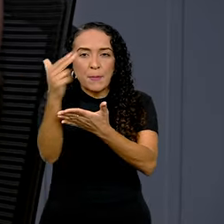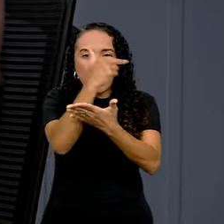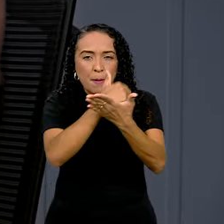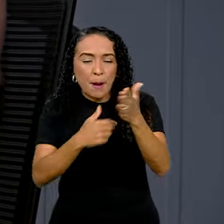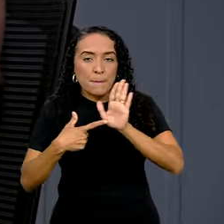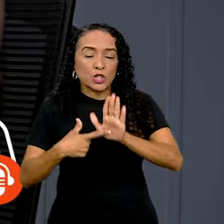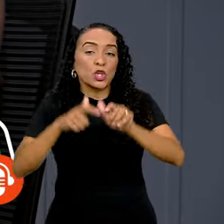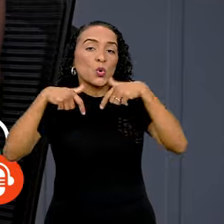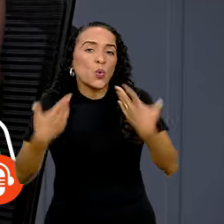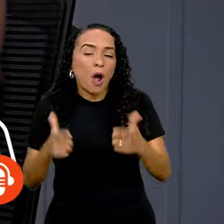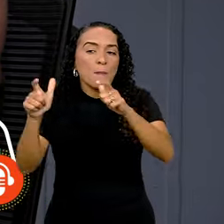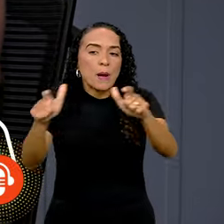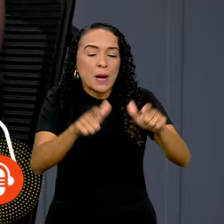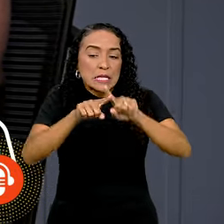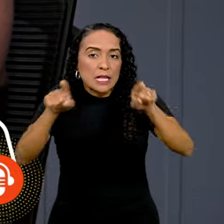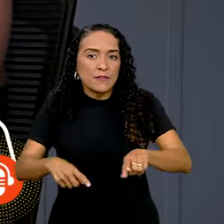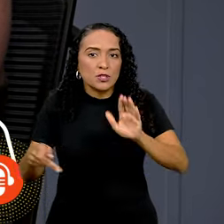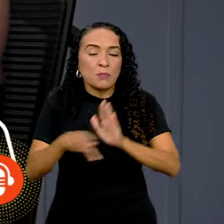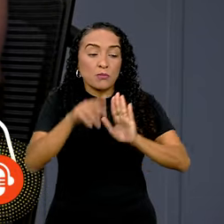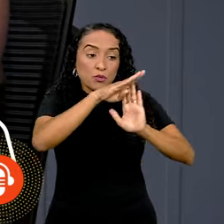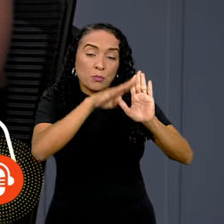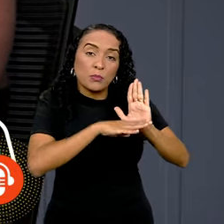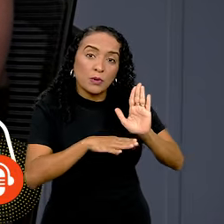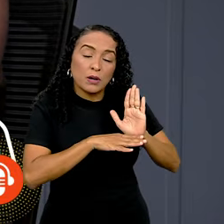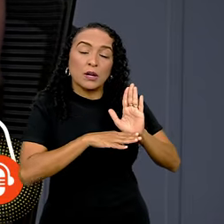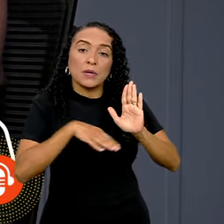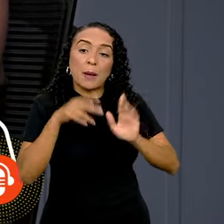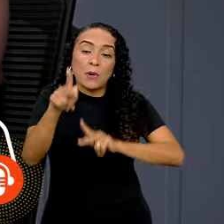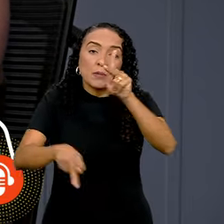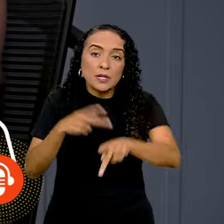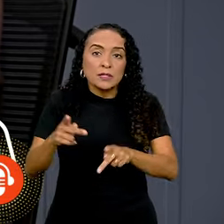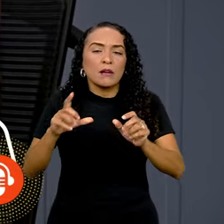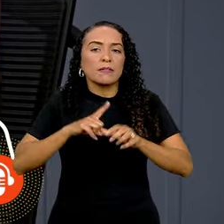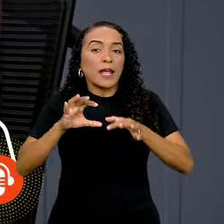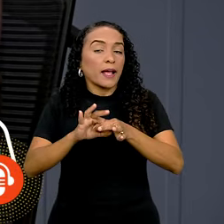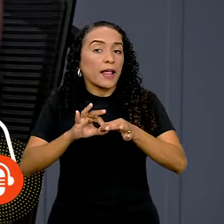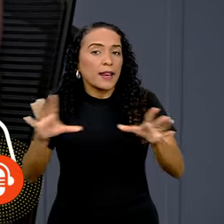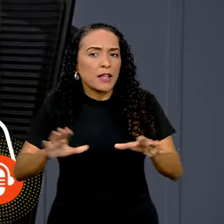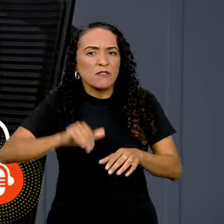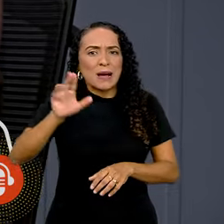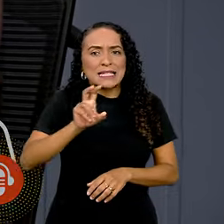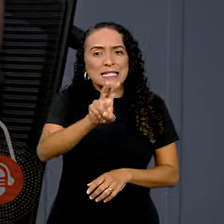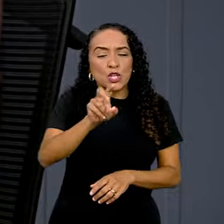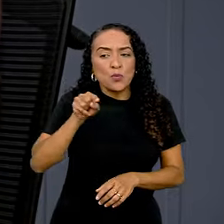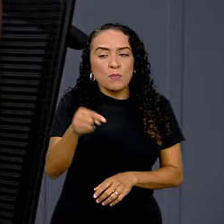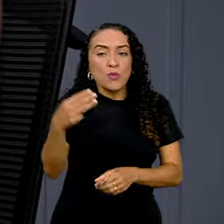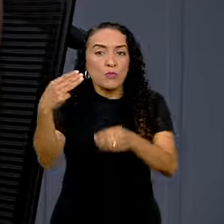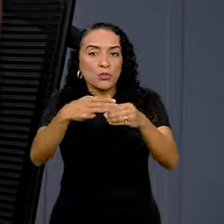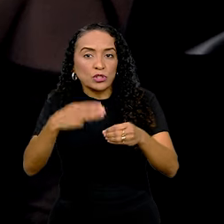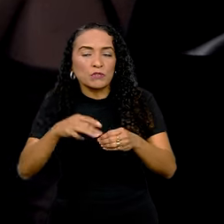é a a rede de serviços de equipamentos de programas que a população brasileira dispõe nos mais de 5000